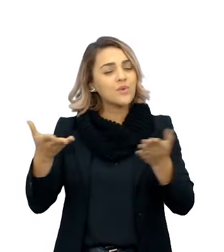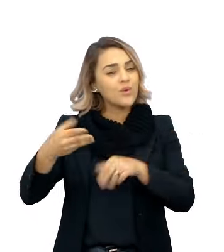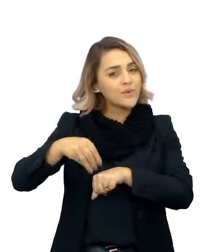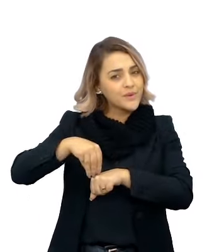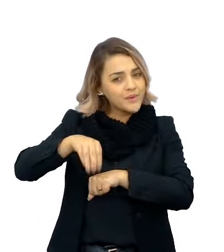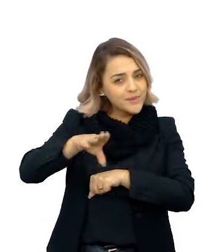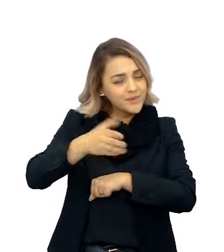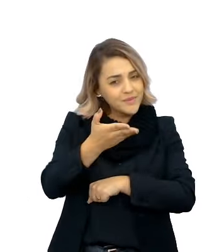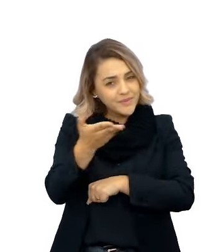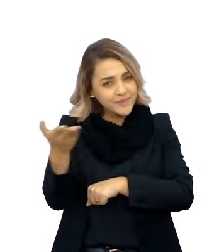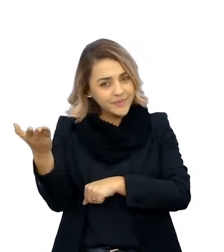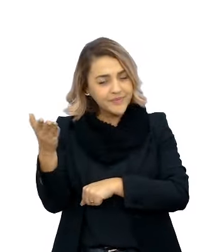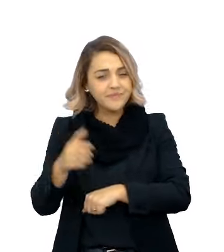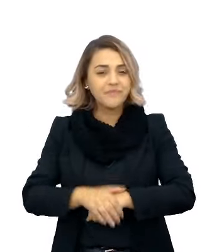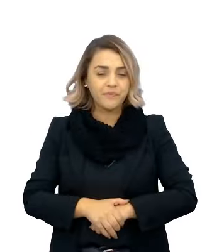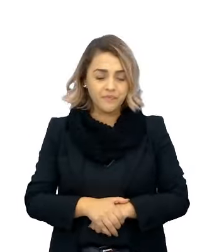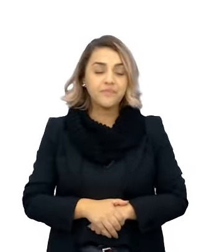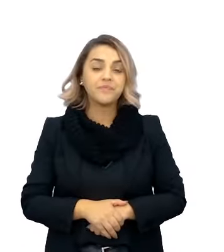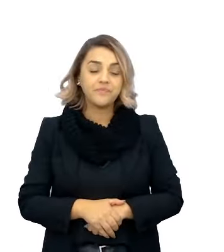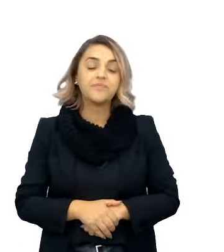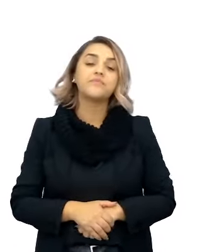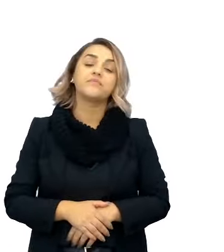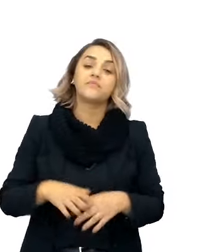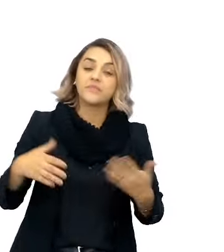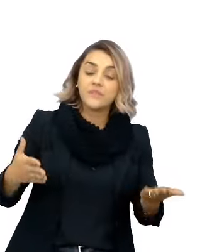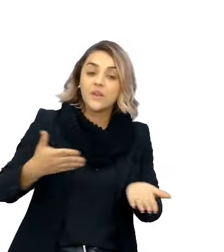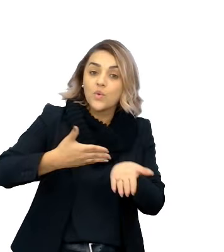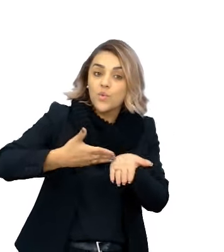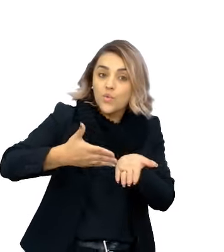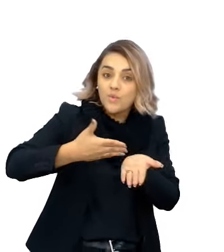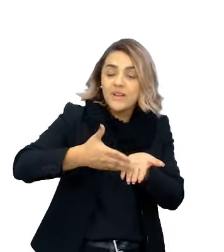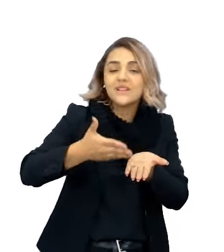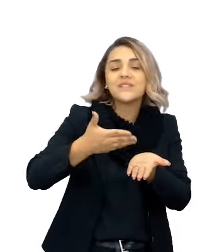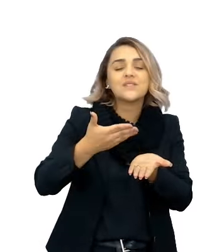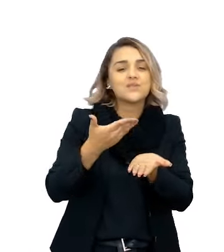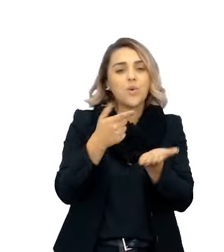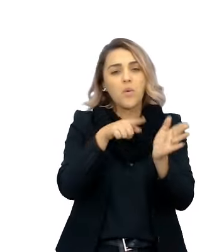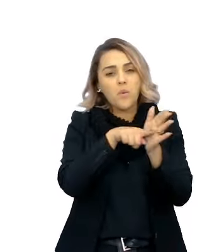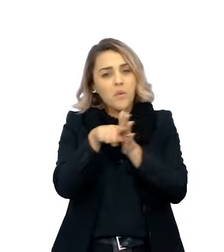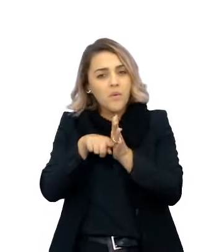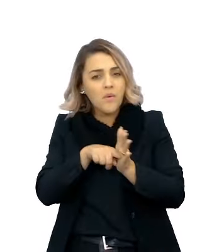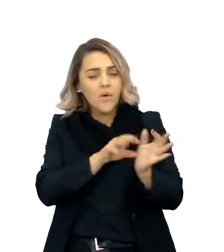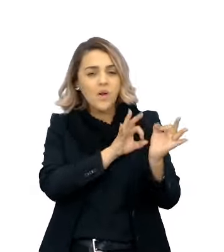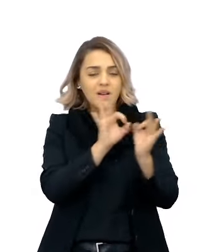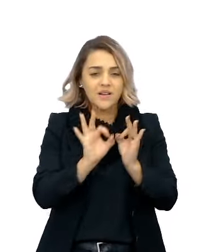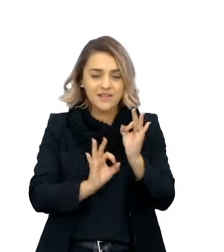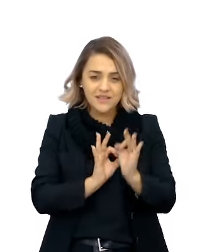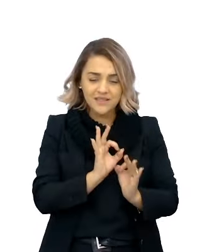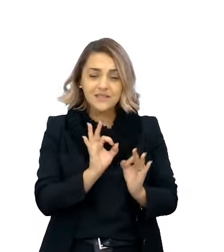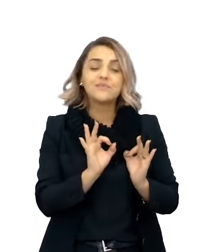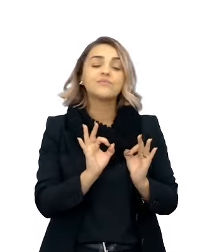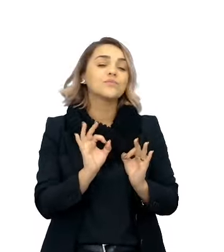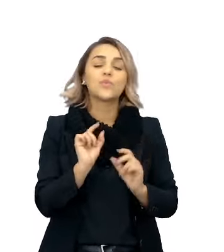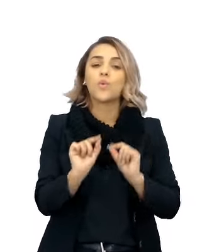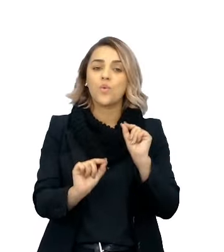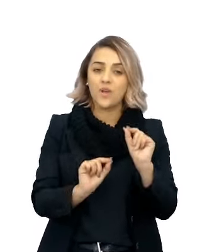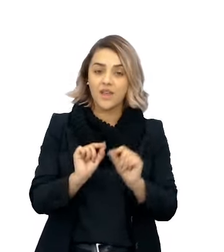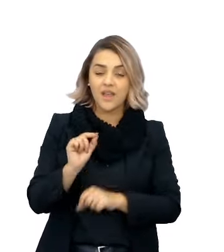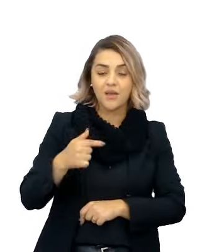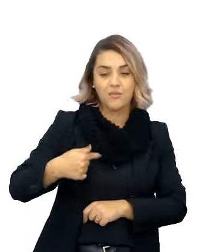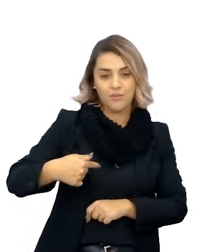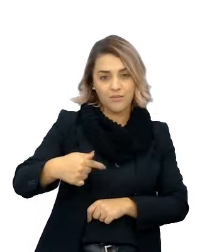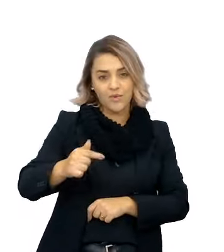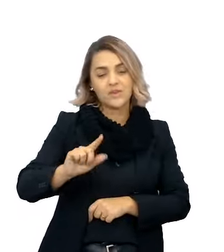aqui para vocês. Tá? Então, o início do nosso trabalho, o início do planejamento da sequência é na semana